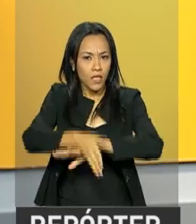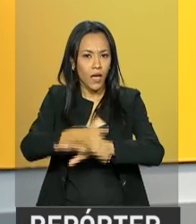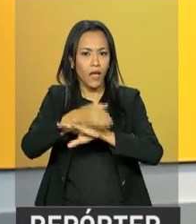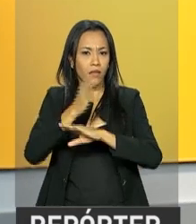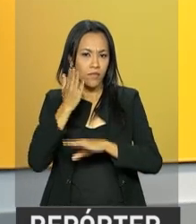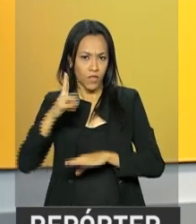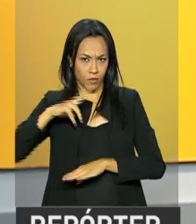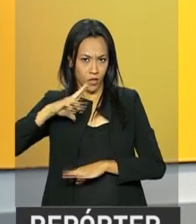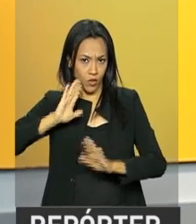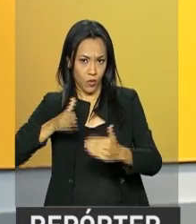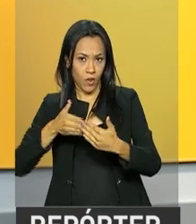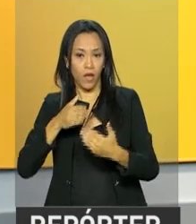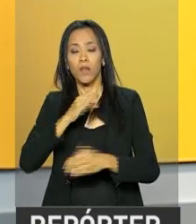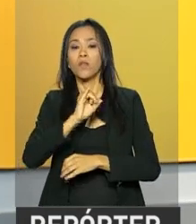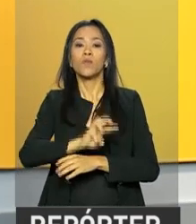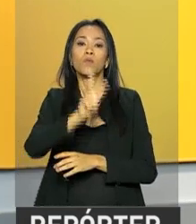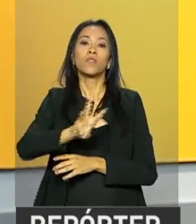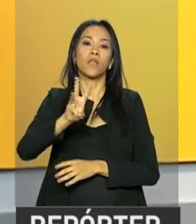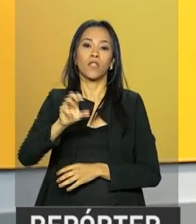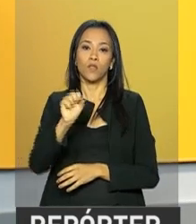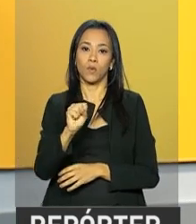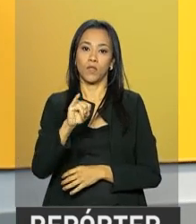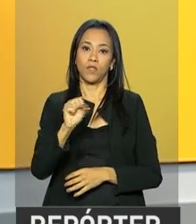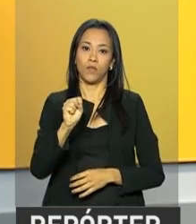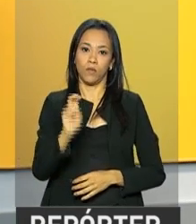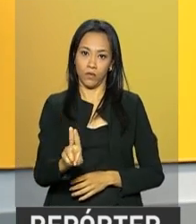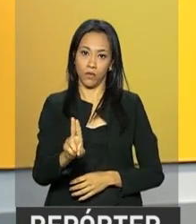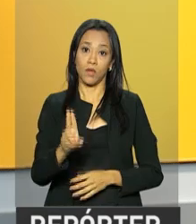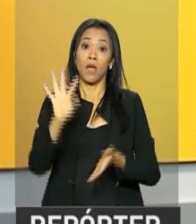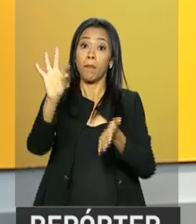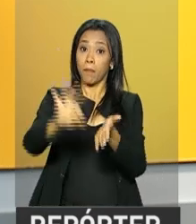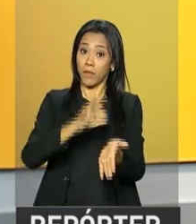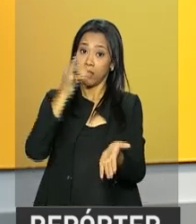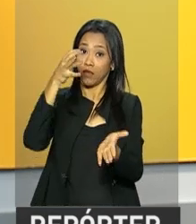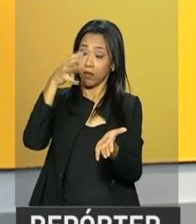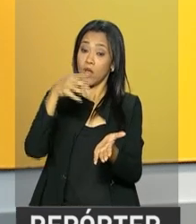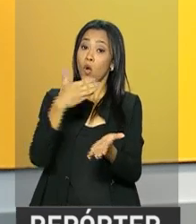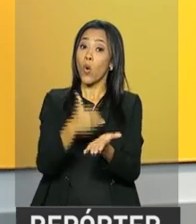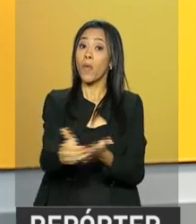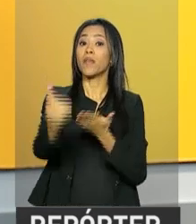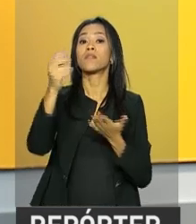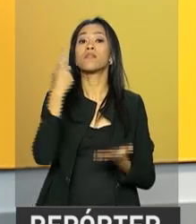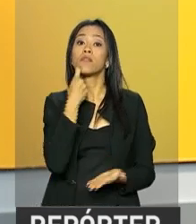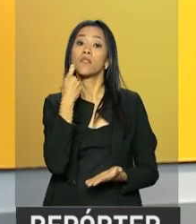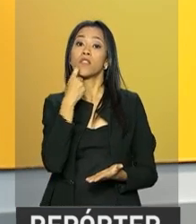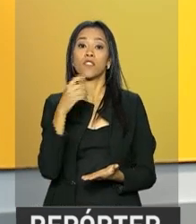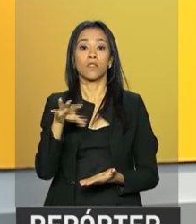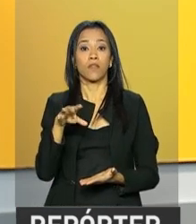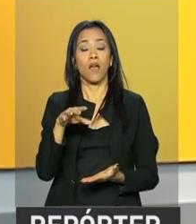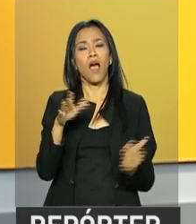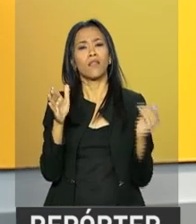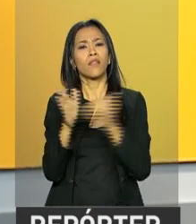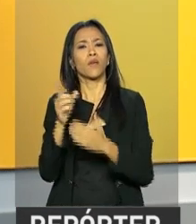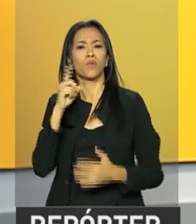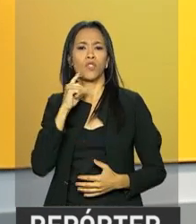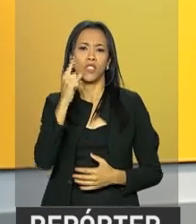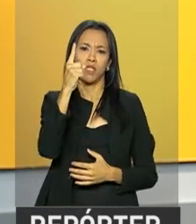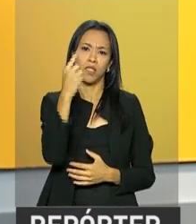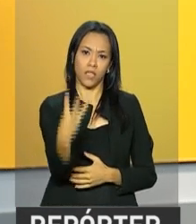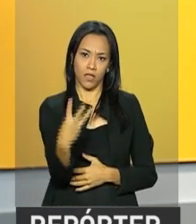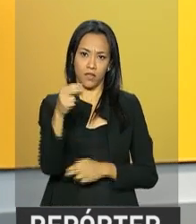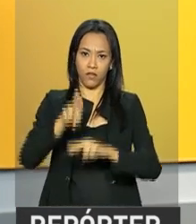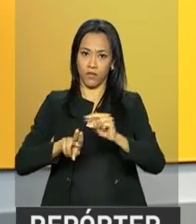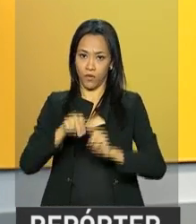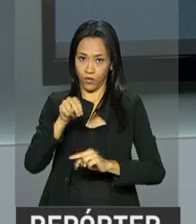individual pelo site do czu a matrícula começa na sexta-feira e vai até 13 de